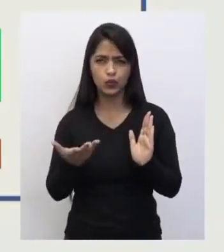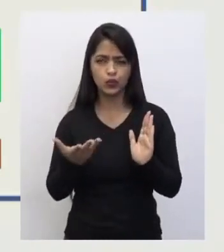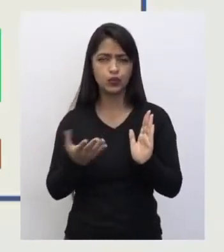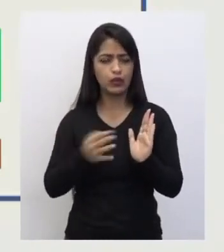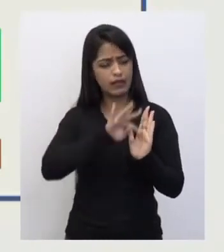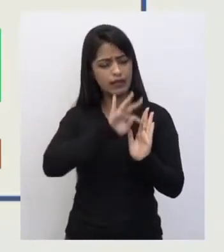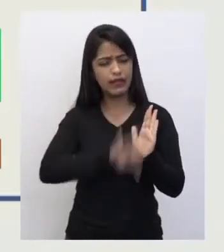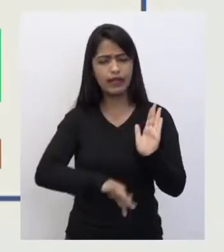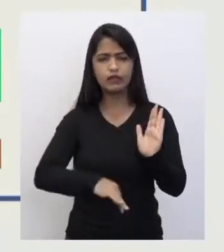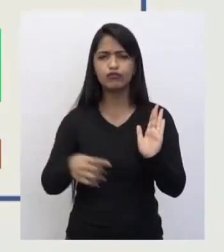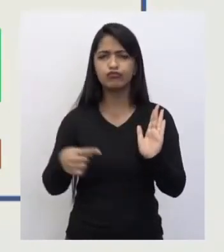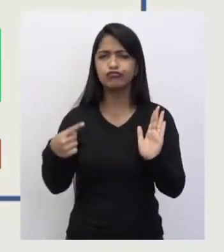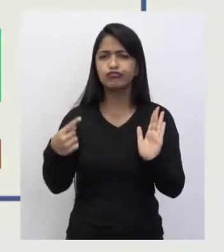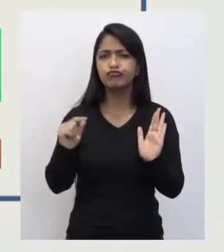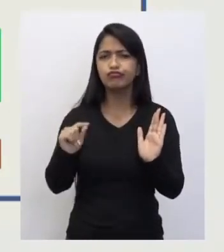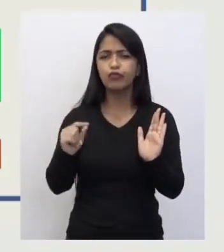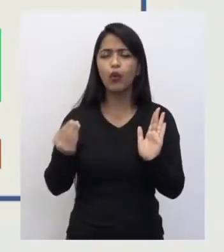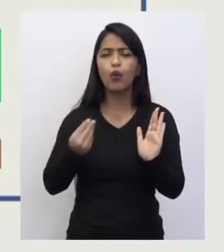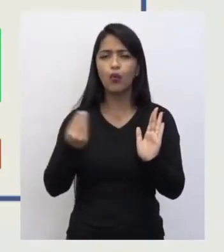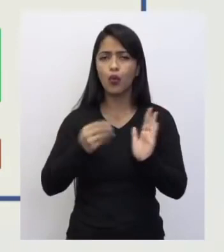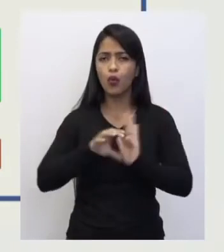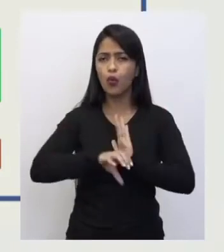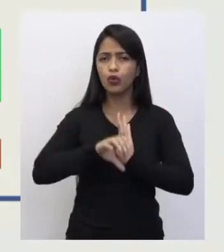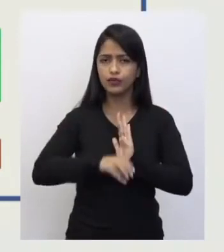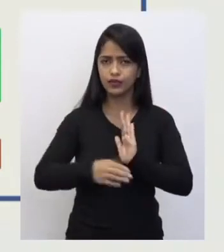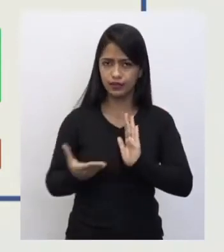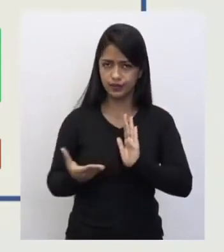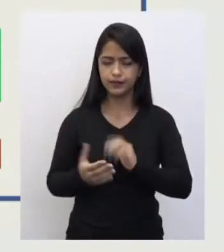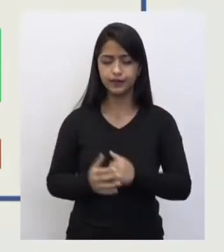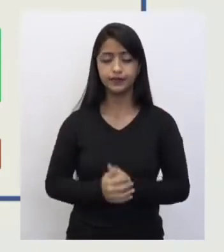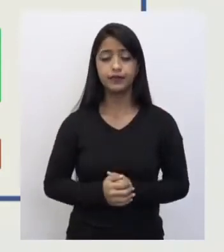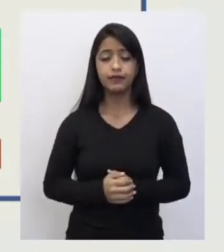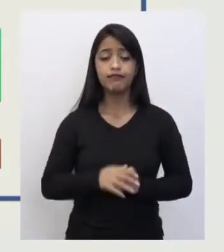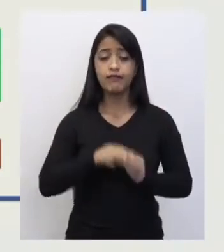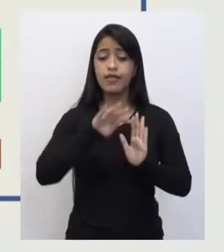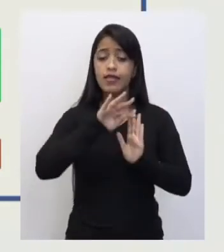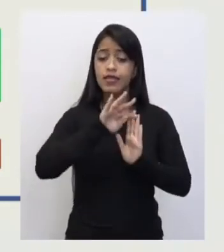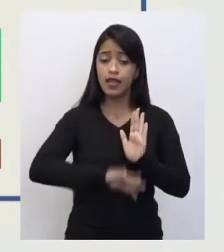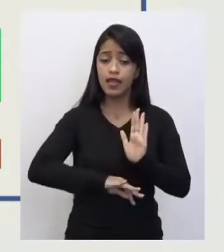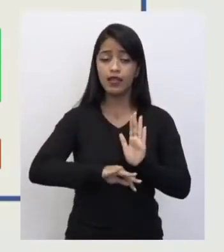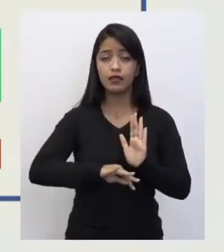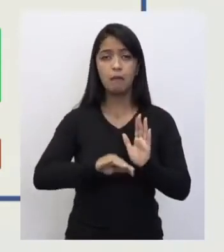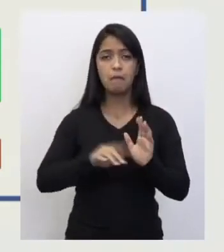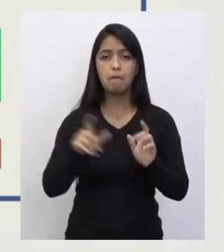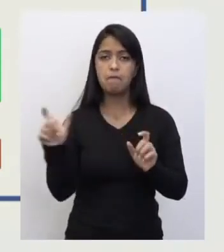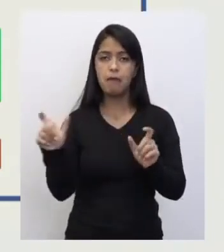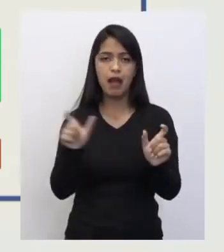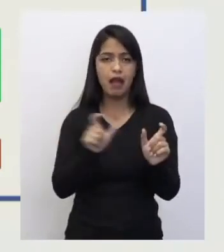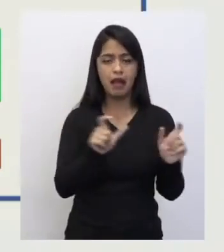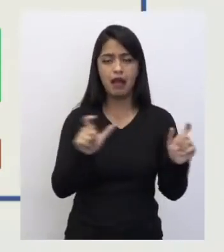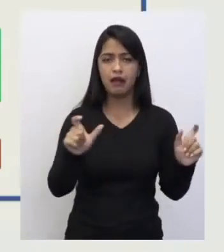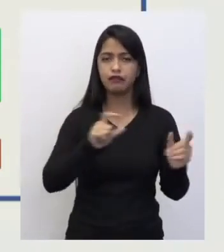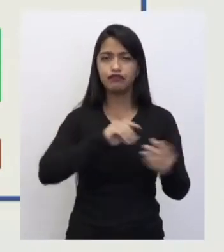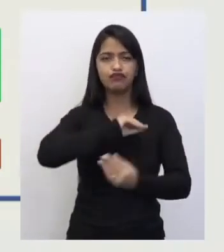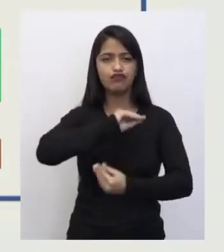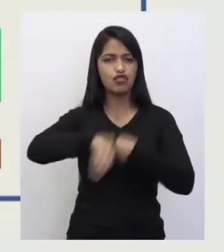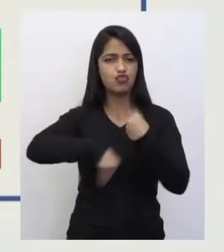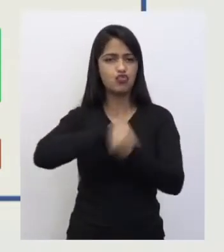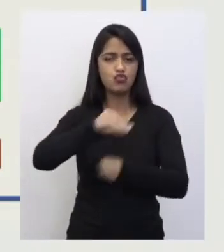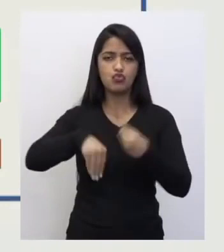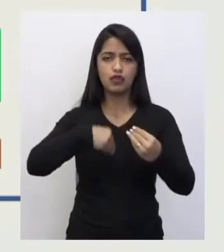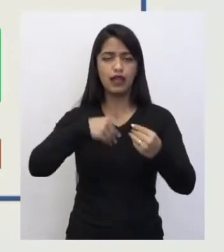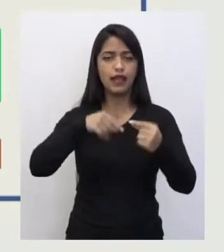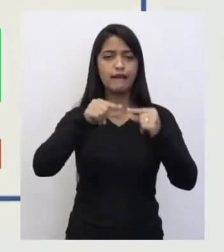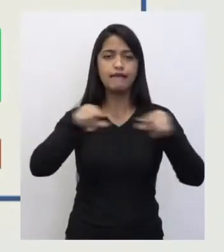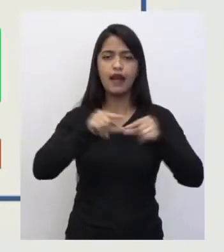definir um texto? Um texto não é uma mistura aleatória de palavras ou frases,